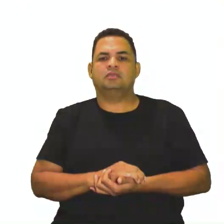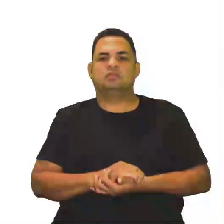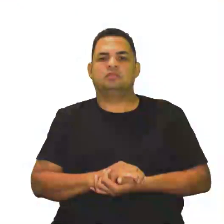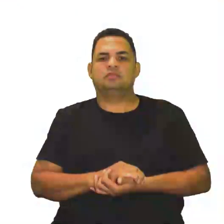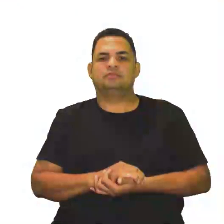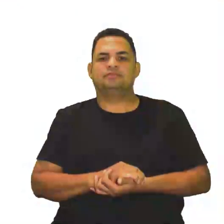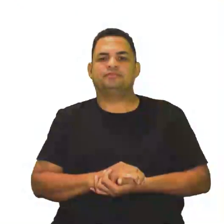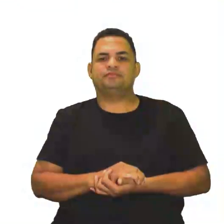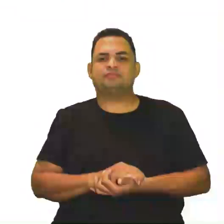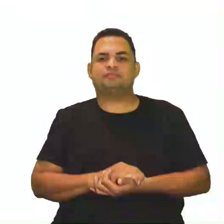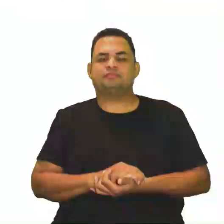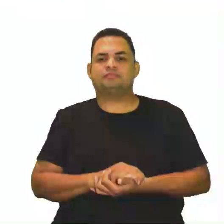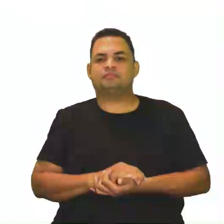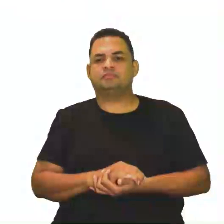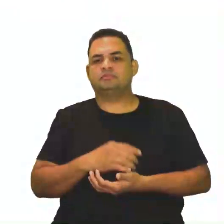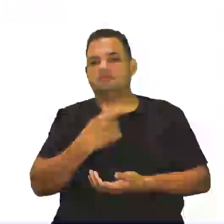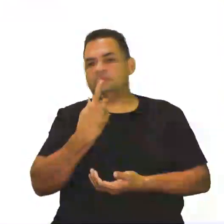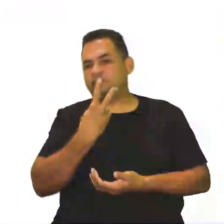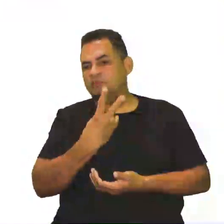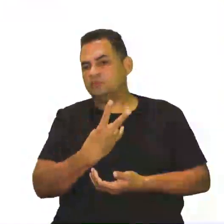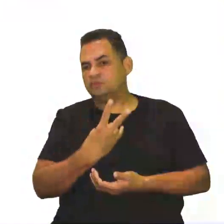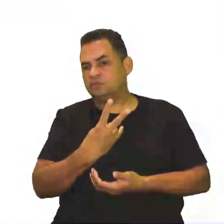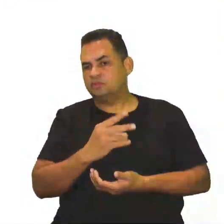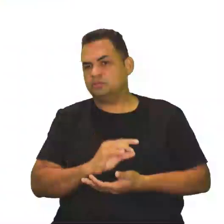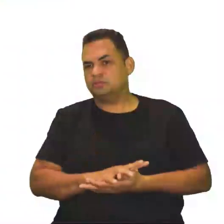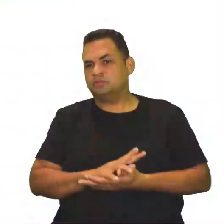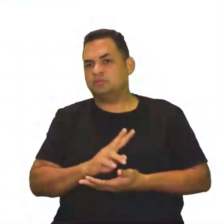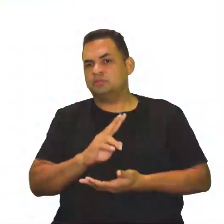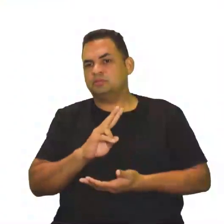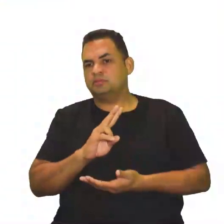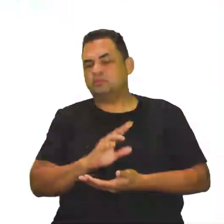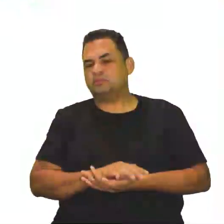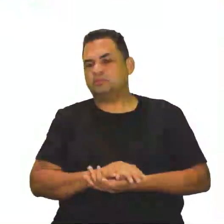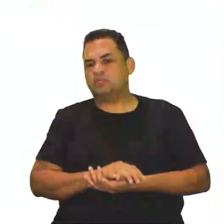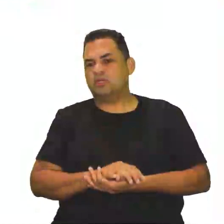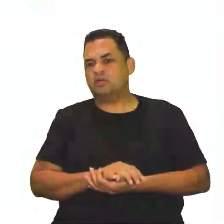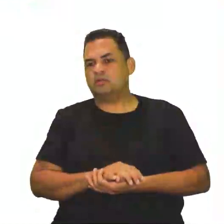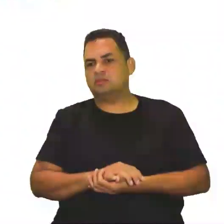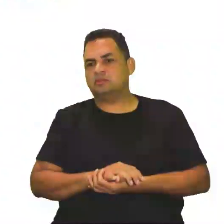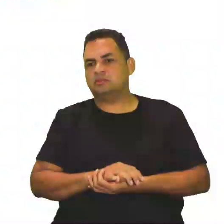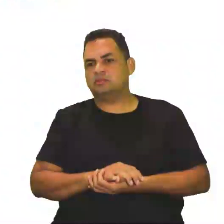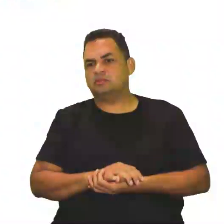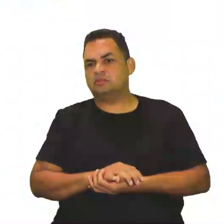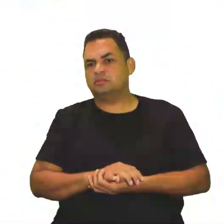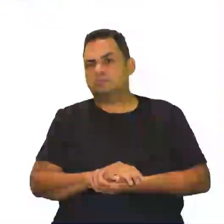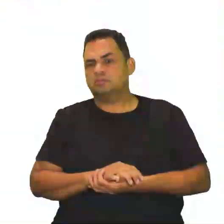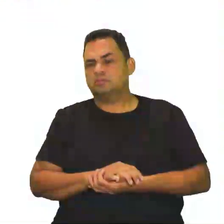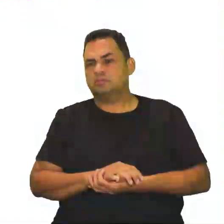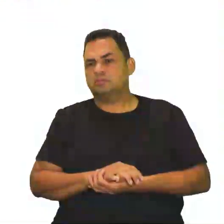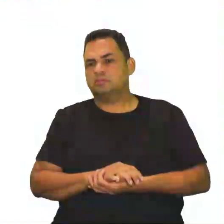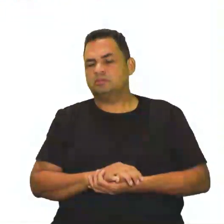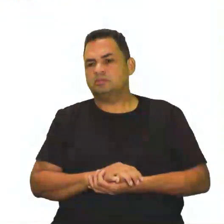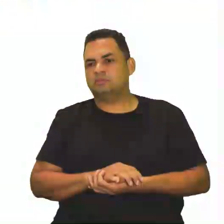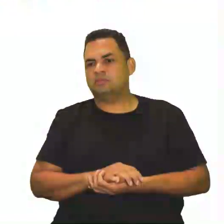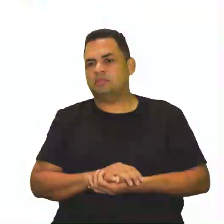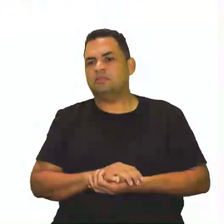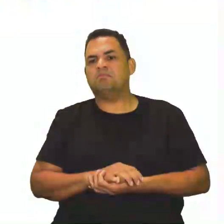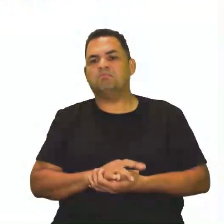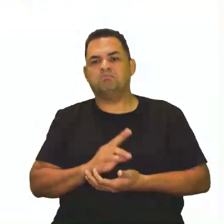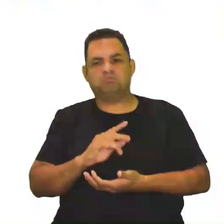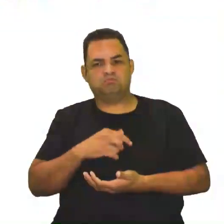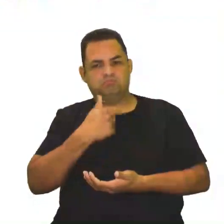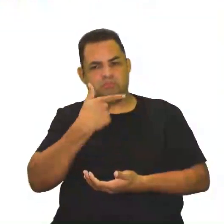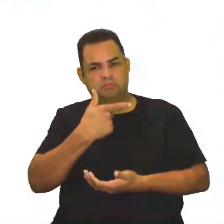2, a tensão muda para 220, mas a potência 2